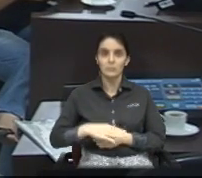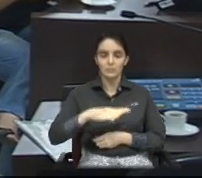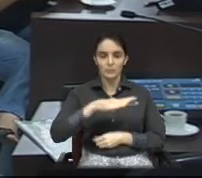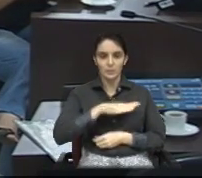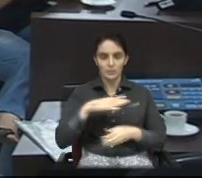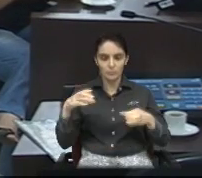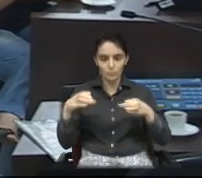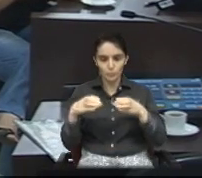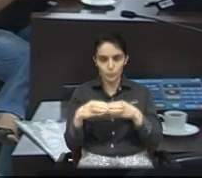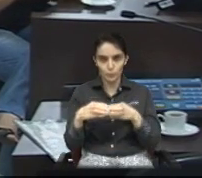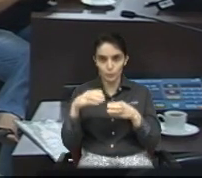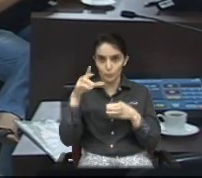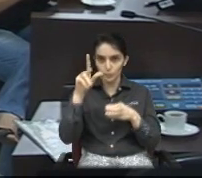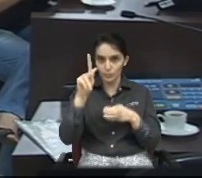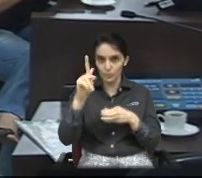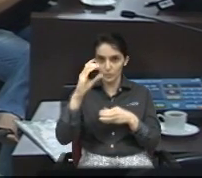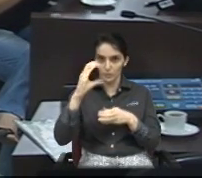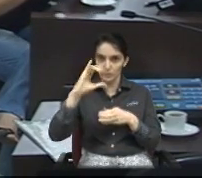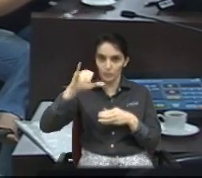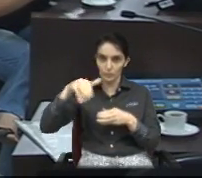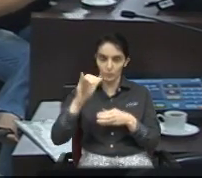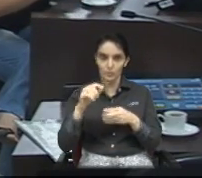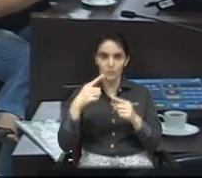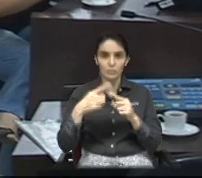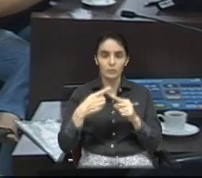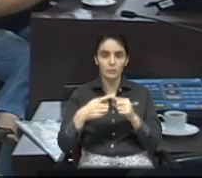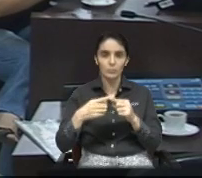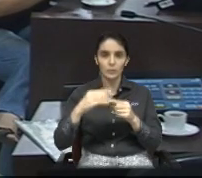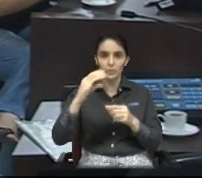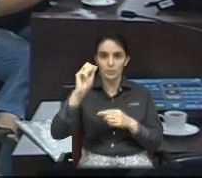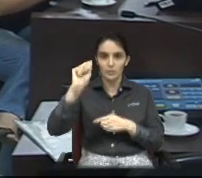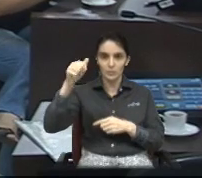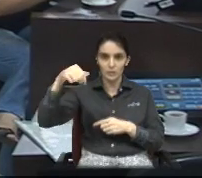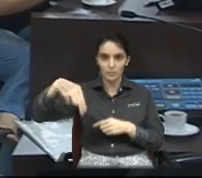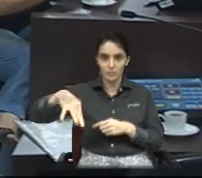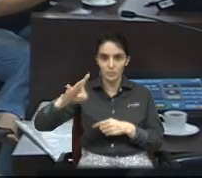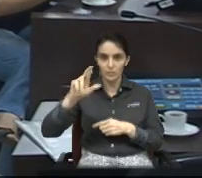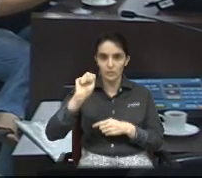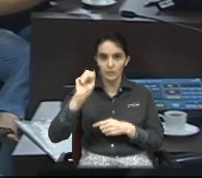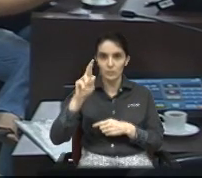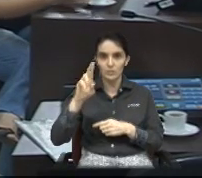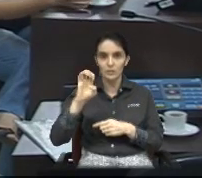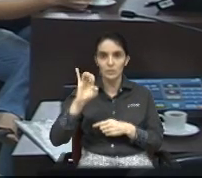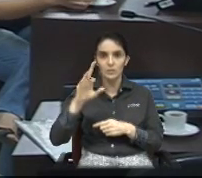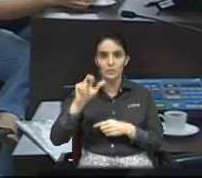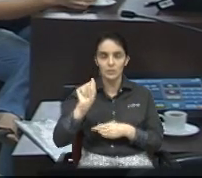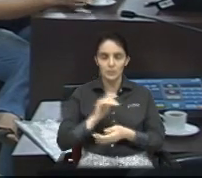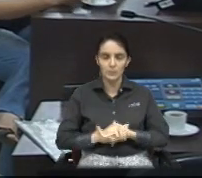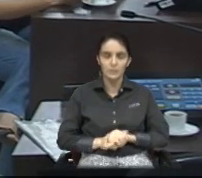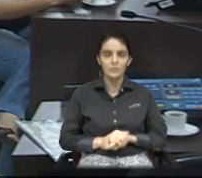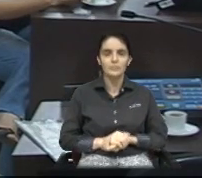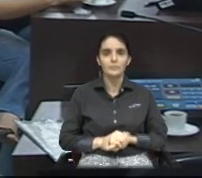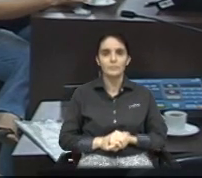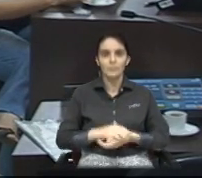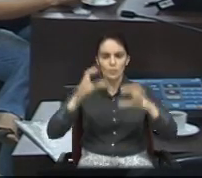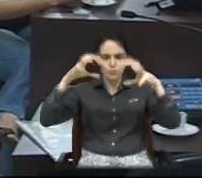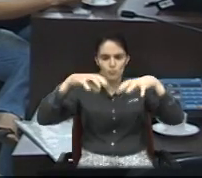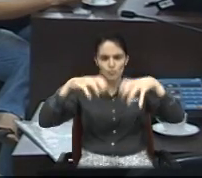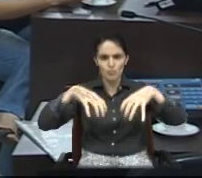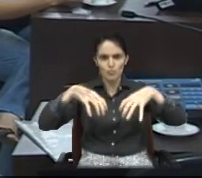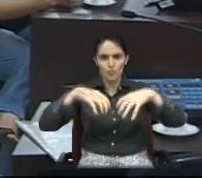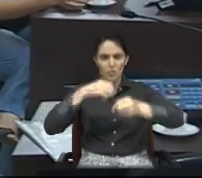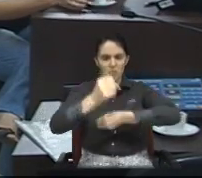Comitê PCJ, pois o sistema Cantareira, que foi construída para a regularização das vazões plurianuais, com vistas